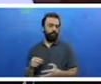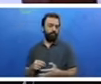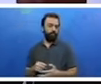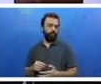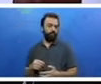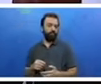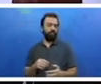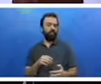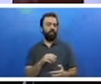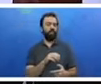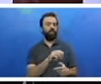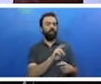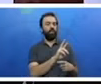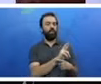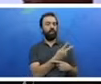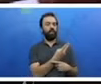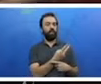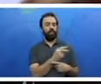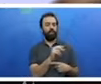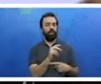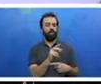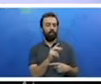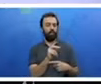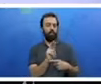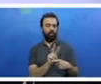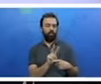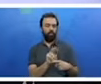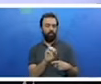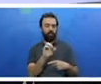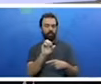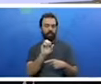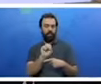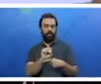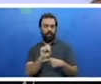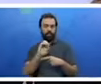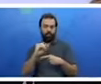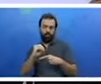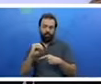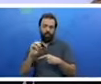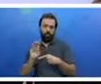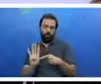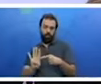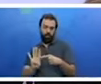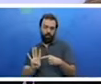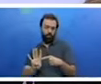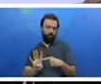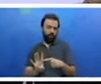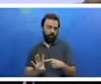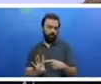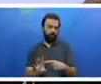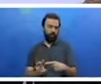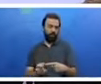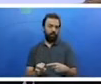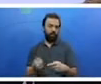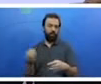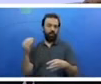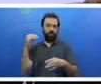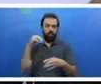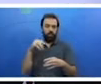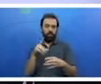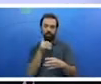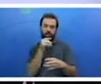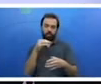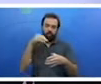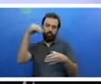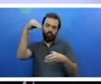H2SO4. Temos 2 hidrogênios aqui. Então, na representação da fórmula ionizada, a gente coloca a quantidade de hidrogênios